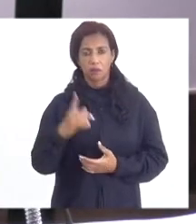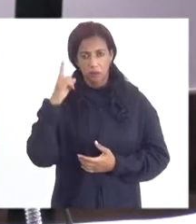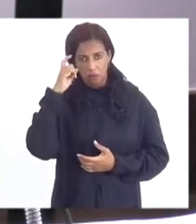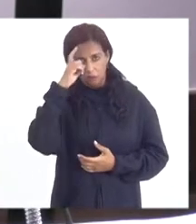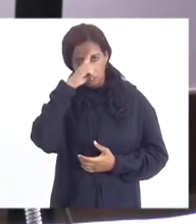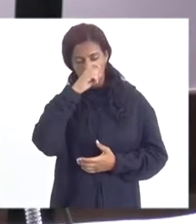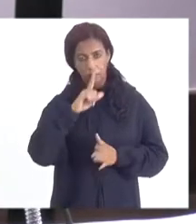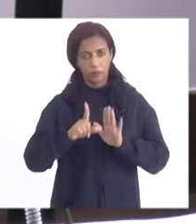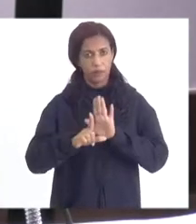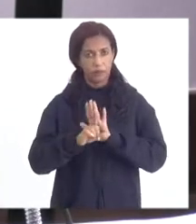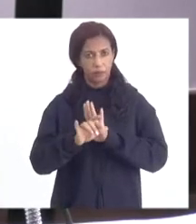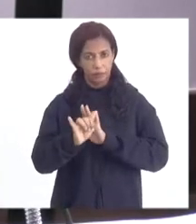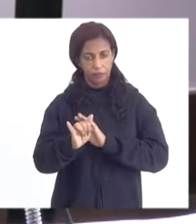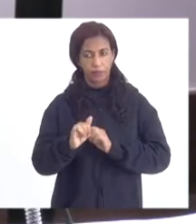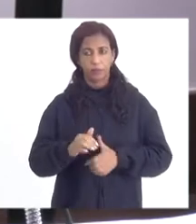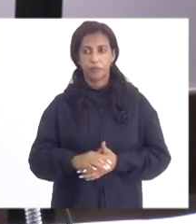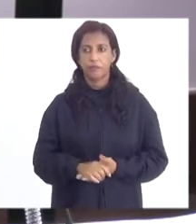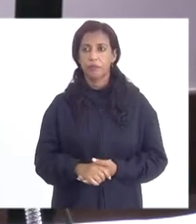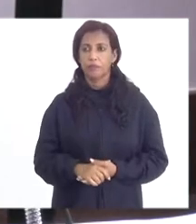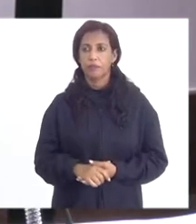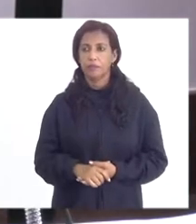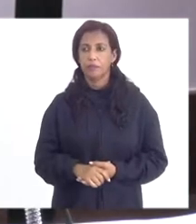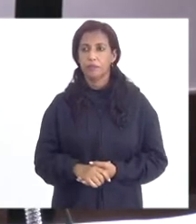dificuldade dessa lei